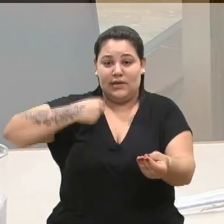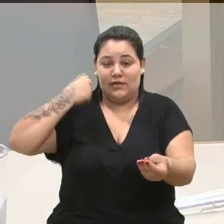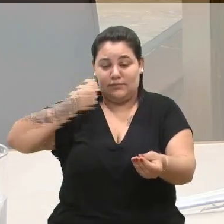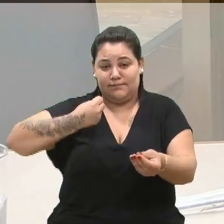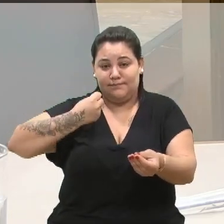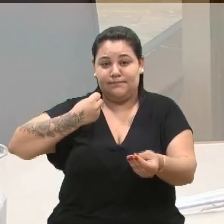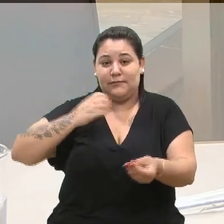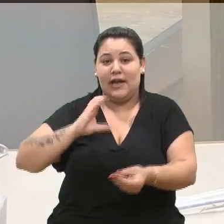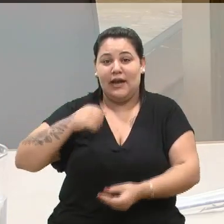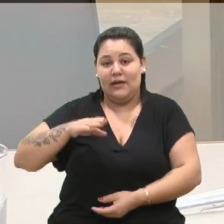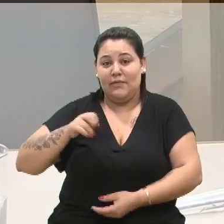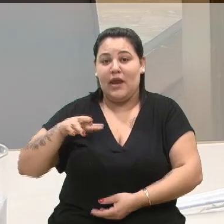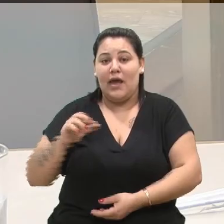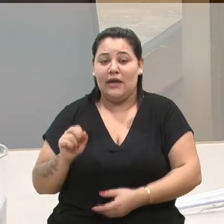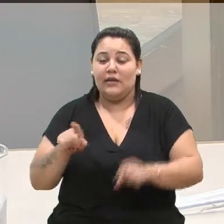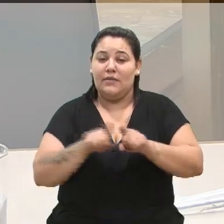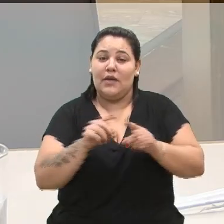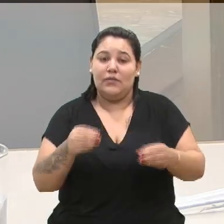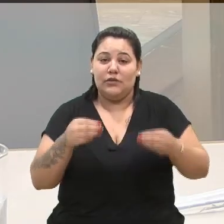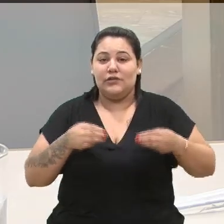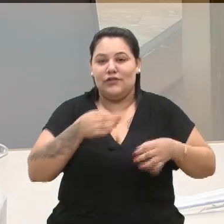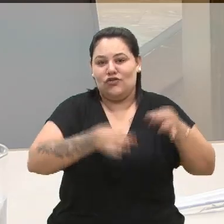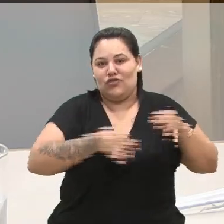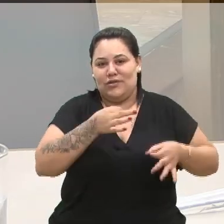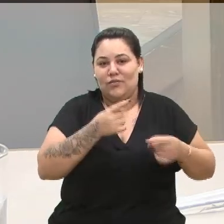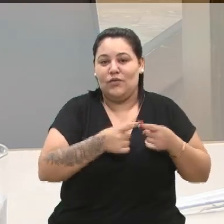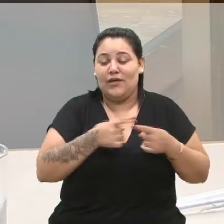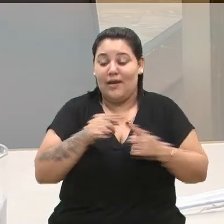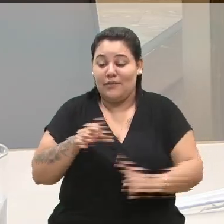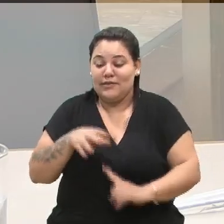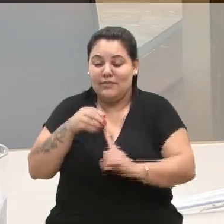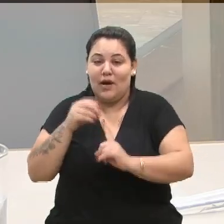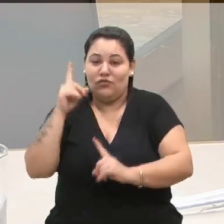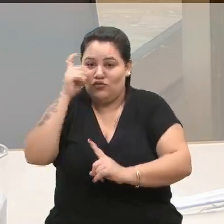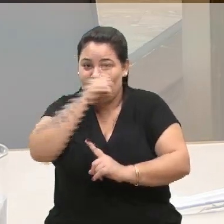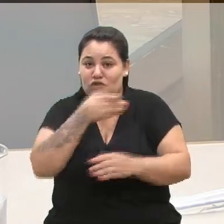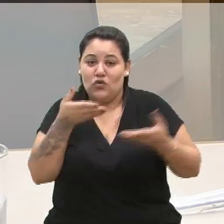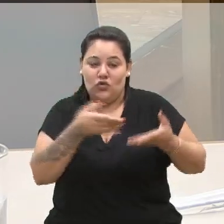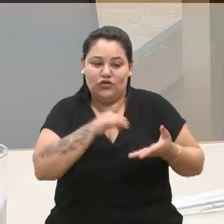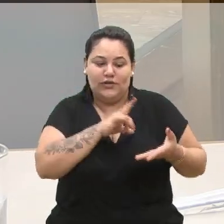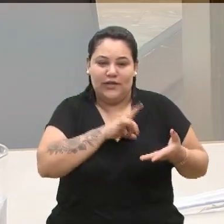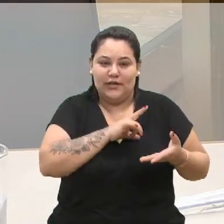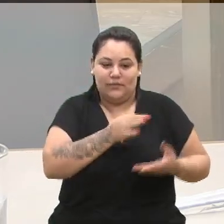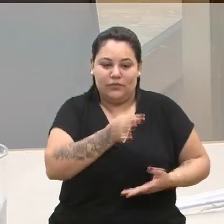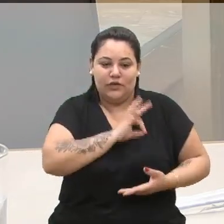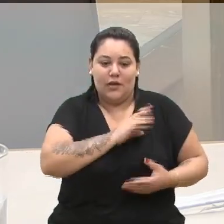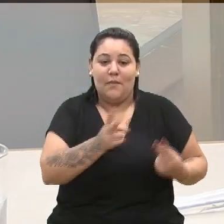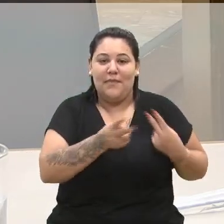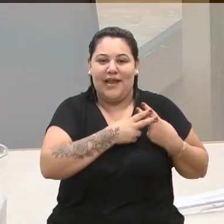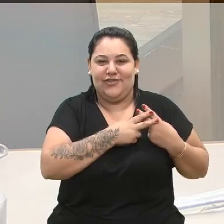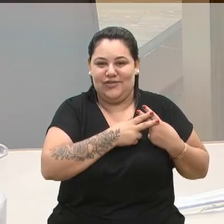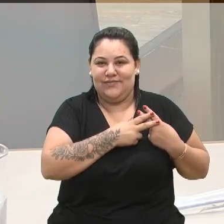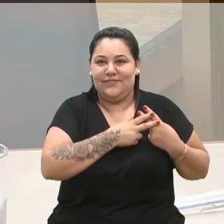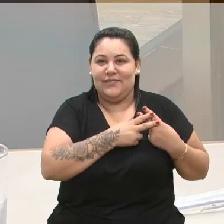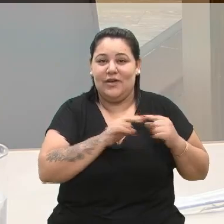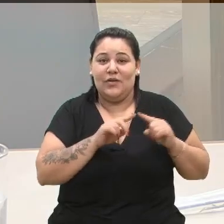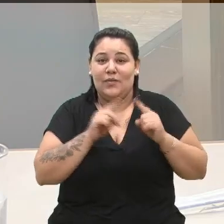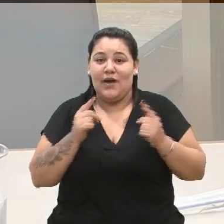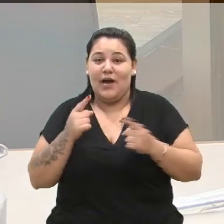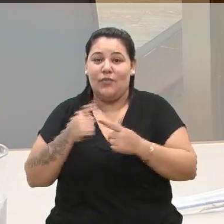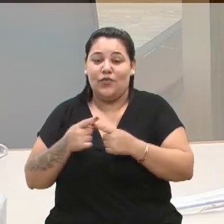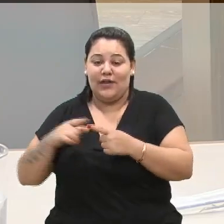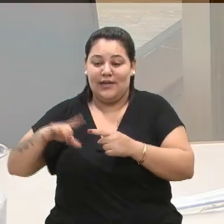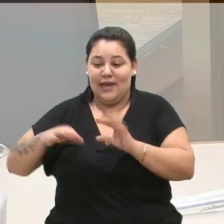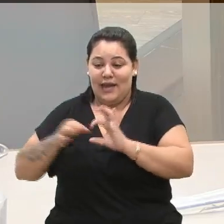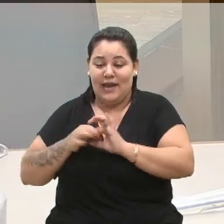também ao ministro da Justiça, porque hoje a principal dificuldade que se tem é a Brigada Militar prende. Mas, por conta da questão da